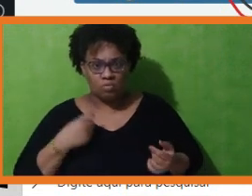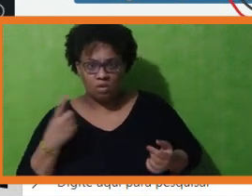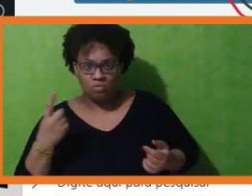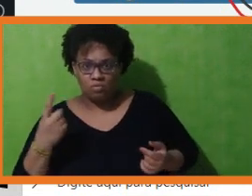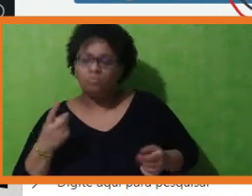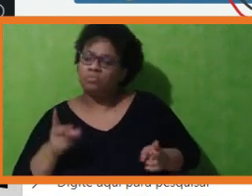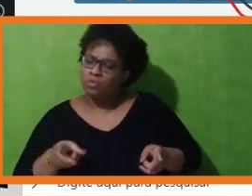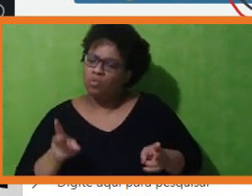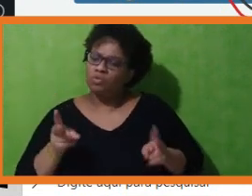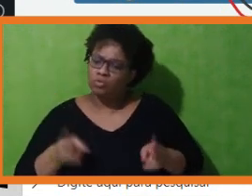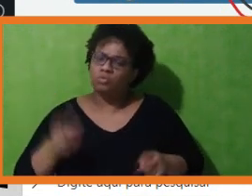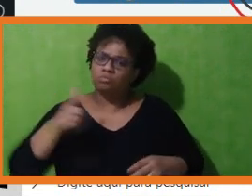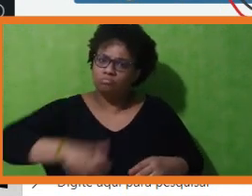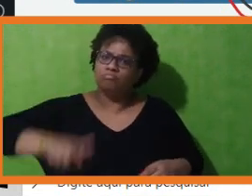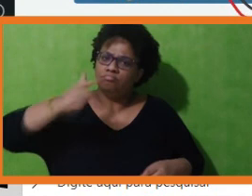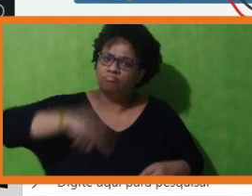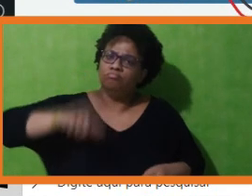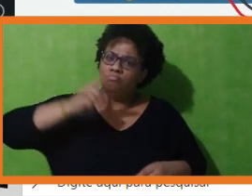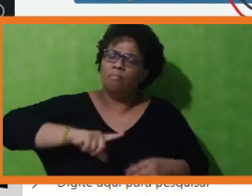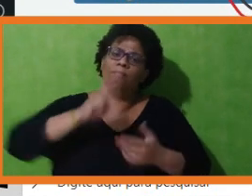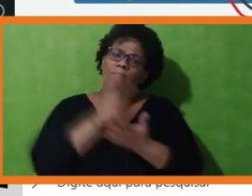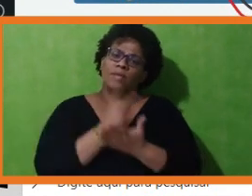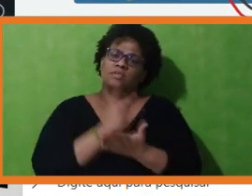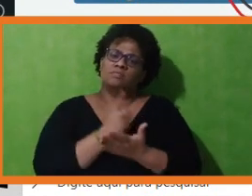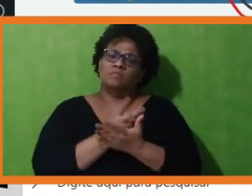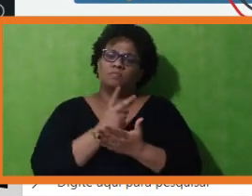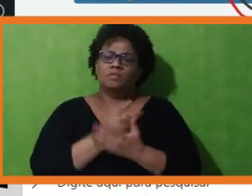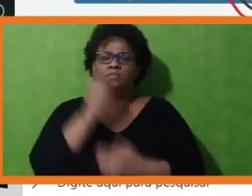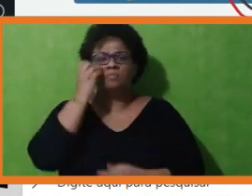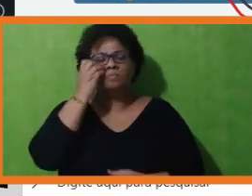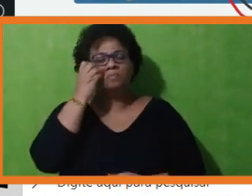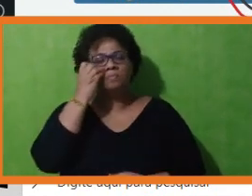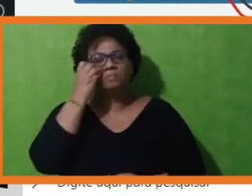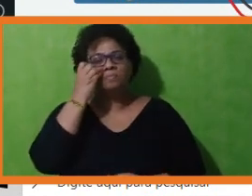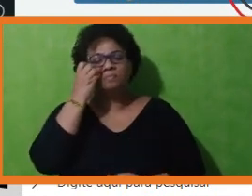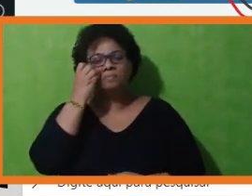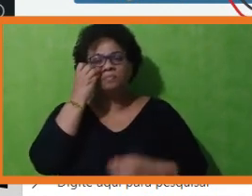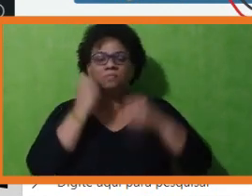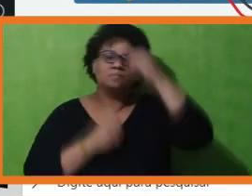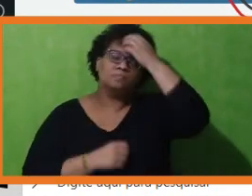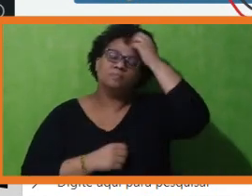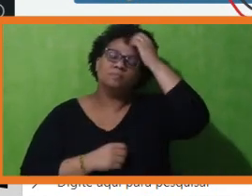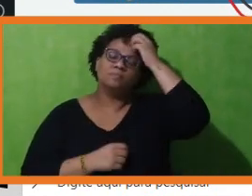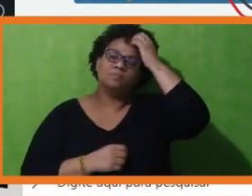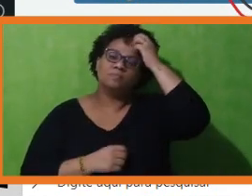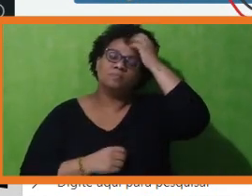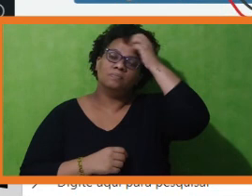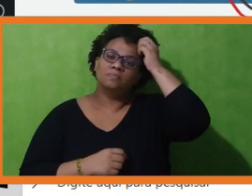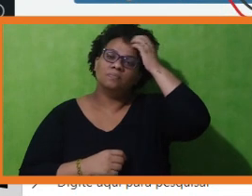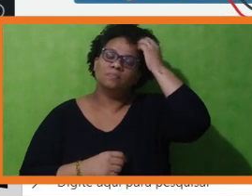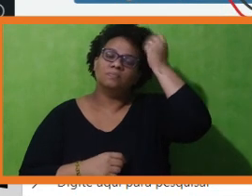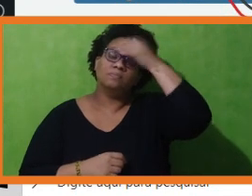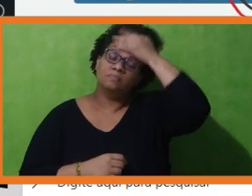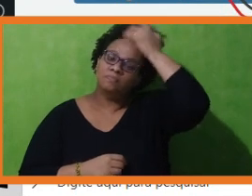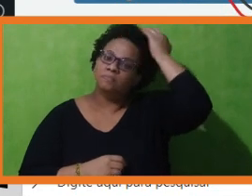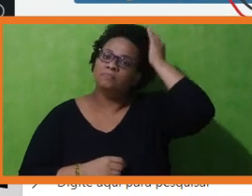igual a 1, eu quero que isso continue se repetindo. Então eu vou utilizar um while, certo? Um enquanto.